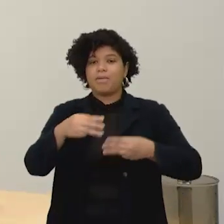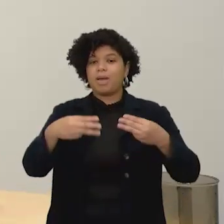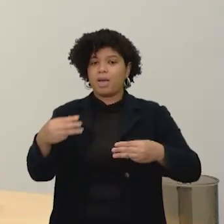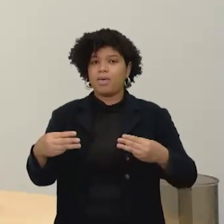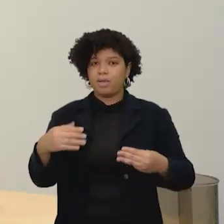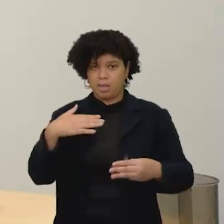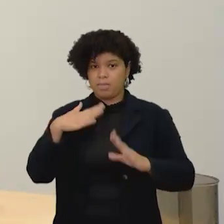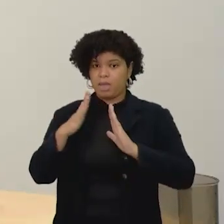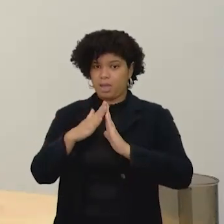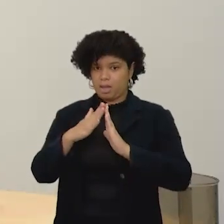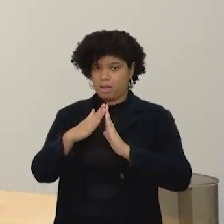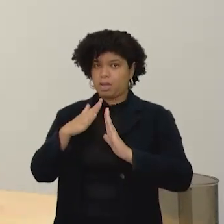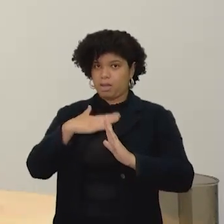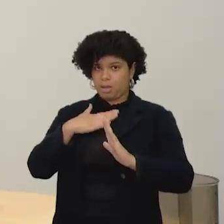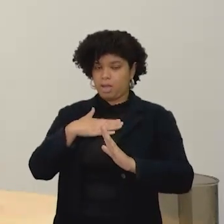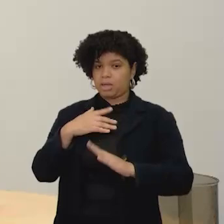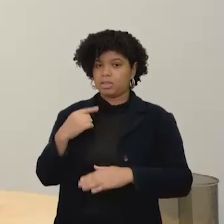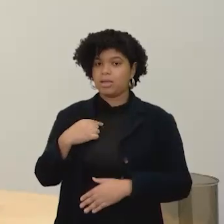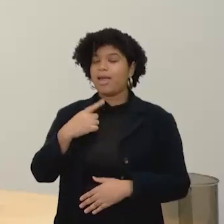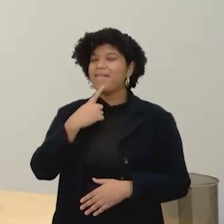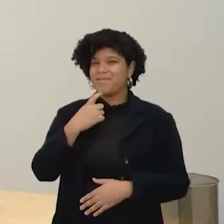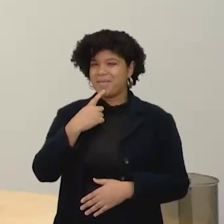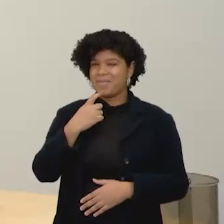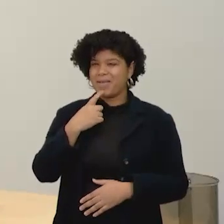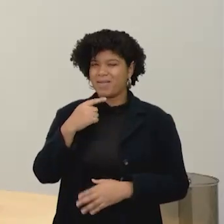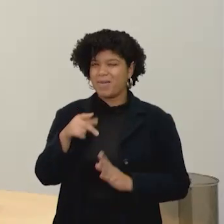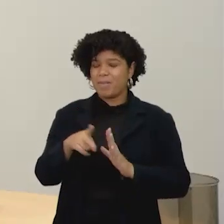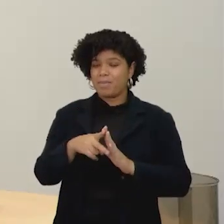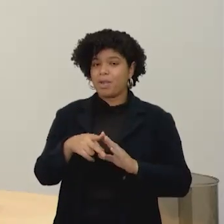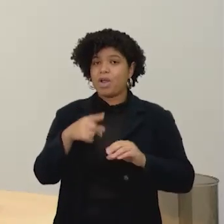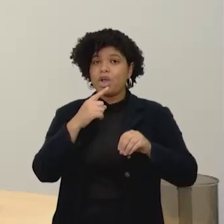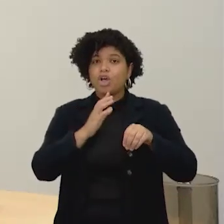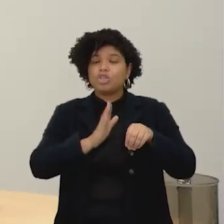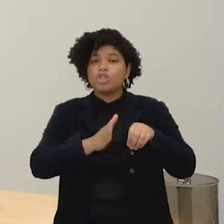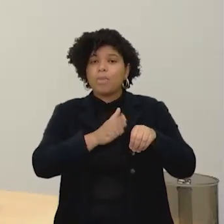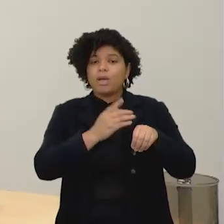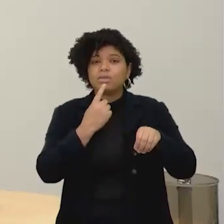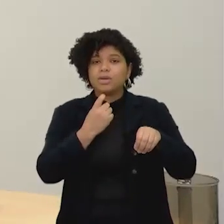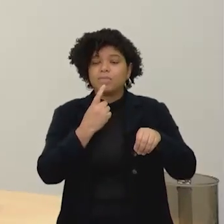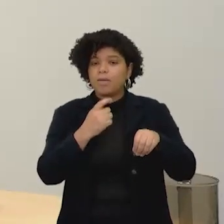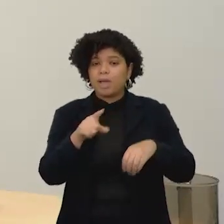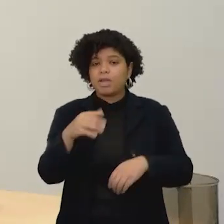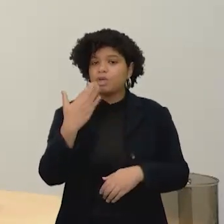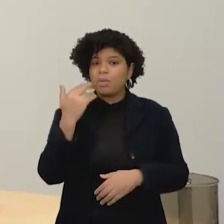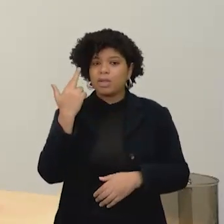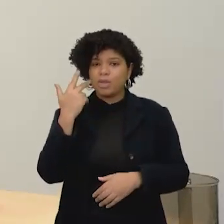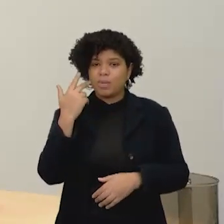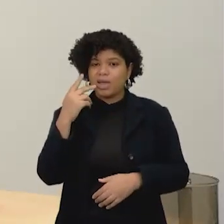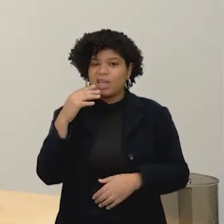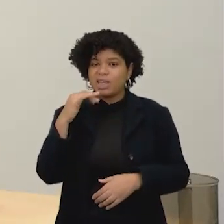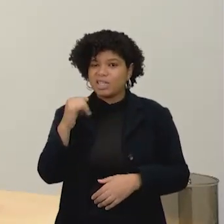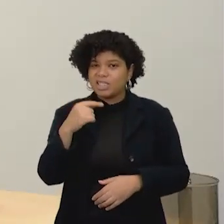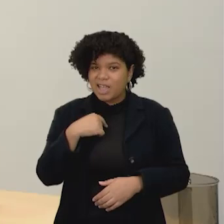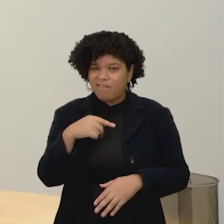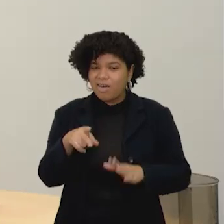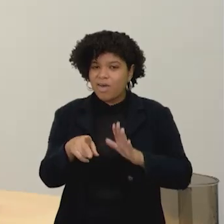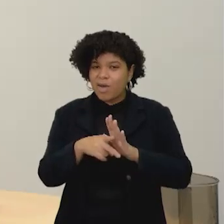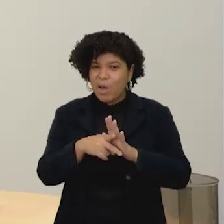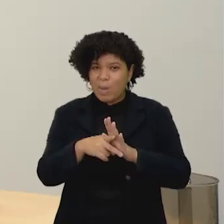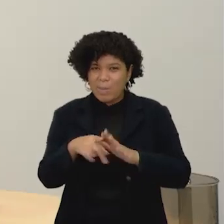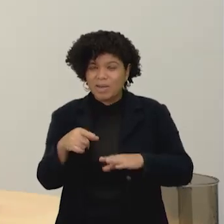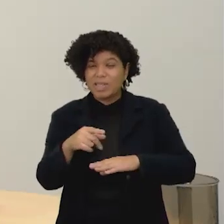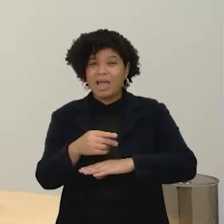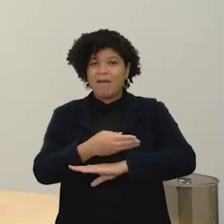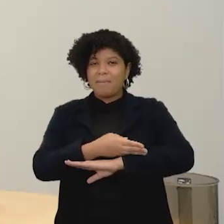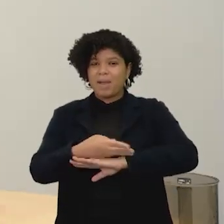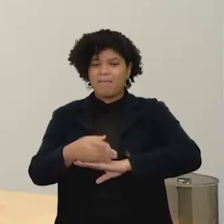Sim. casa. Se eu faço molho vermelho, que eles falam, molho de tomate, meus filhos comem tranquilamente. Normal. Agora, se for molho branco, eles Já falam